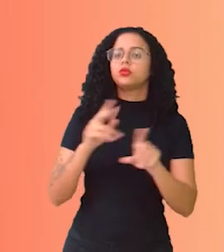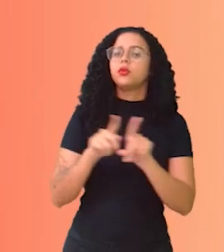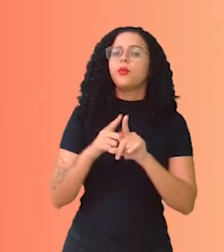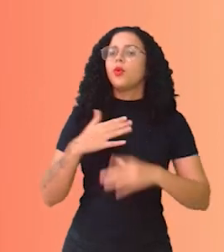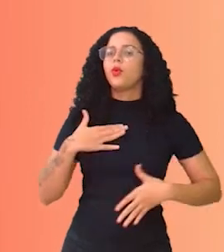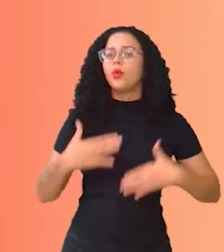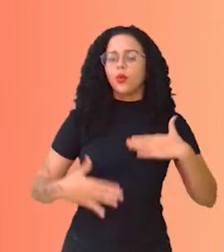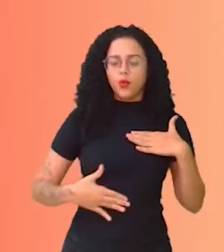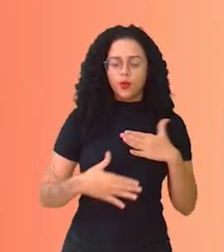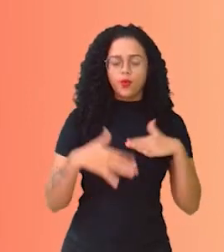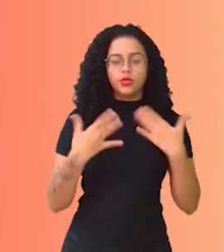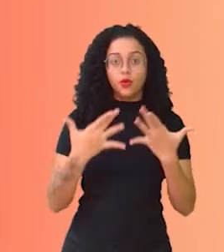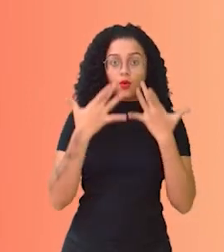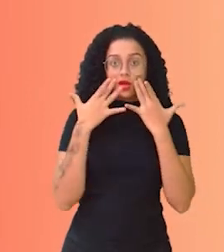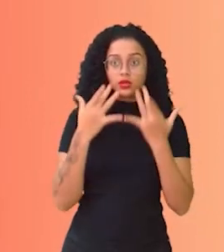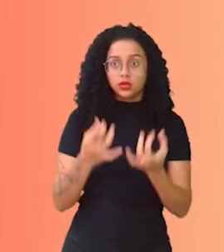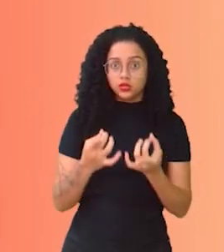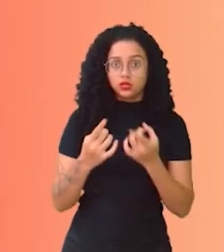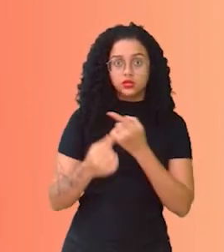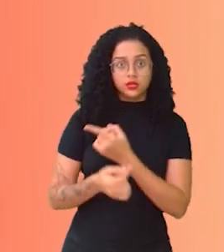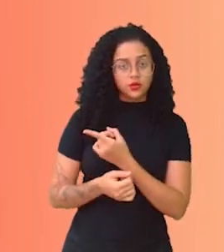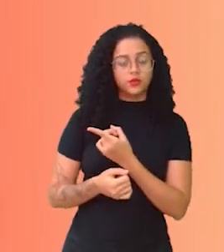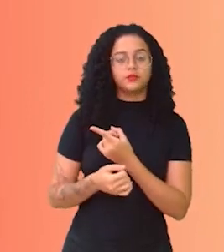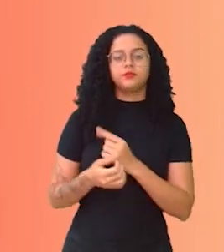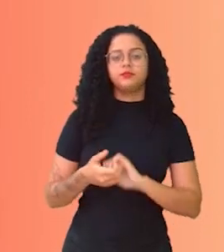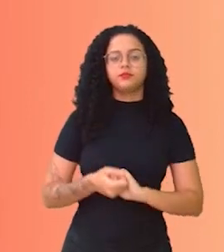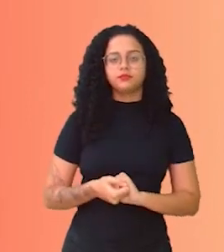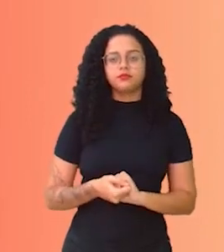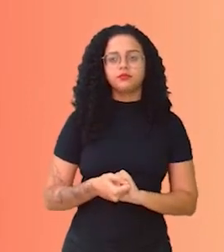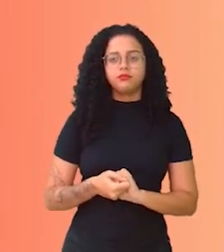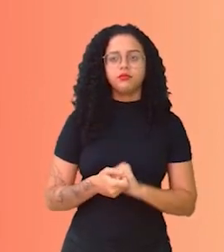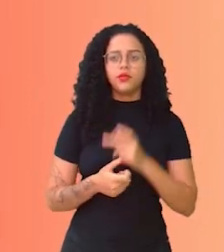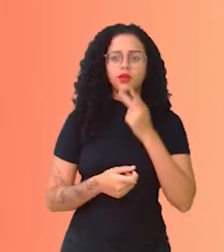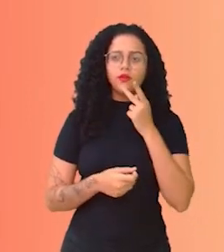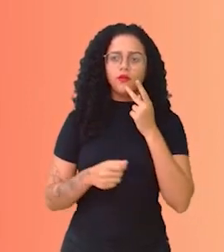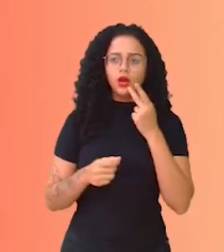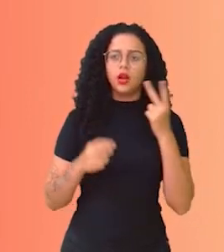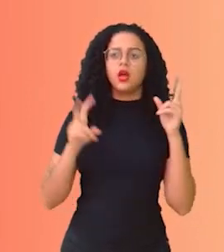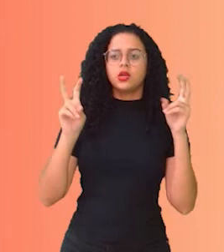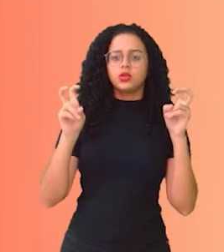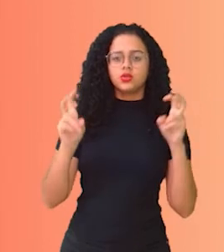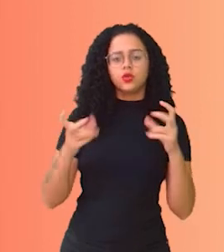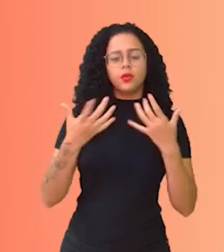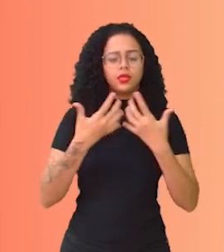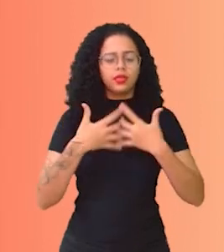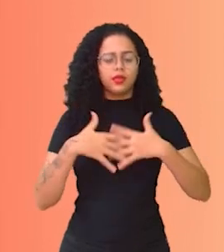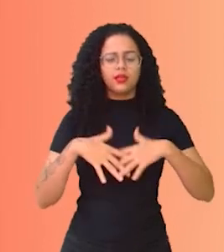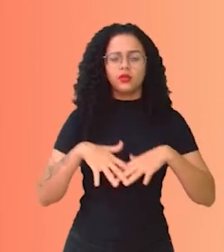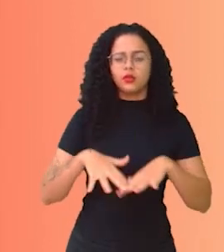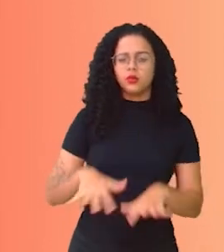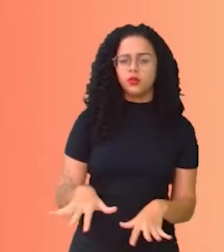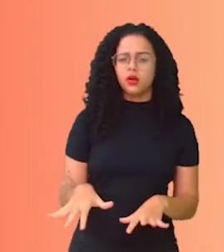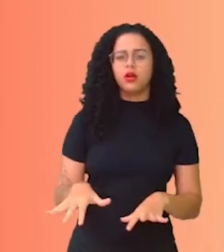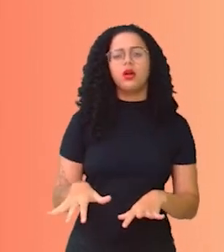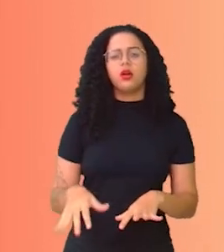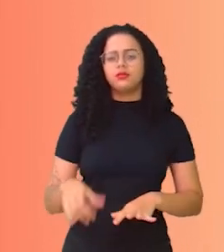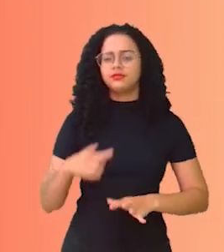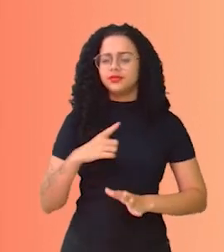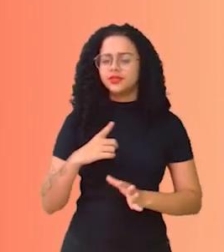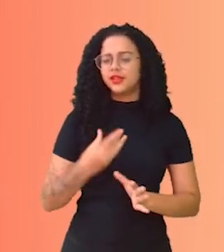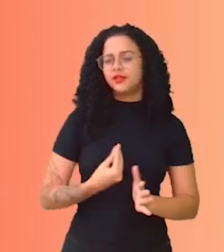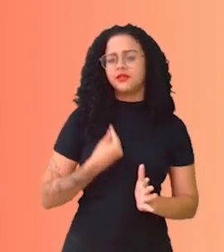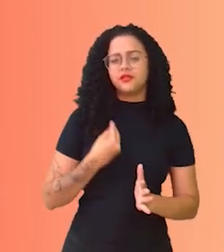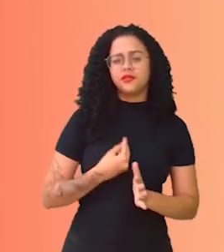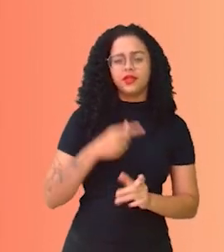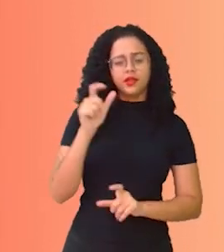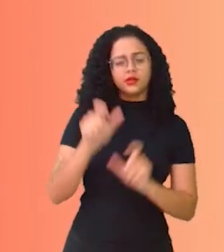Então, pessoal, atenção quanto a isso, né? A gente falar a respeito de algo tão natural, de algo que faz parte da vida